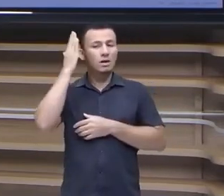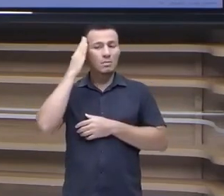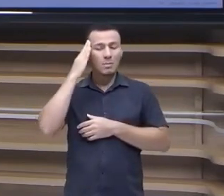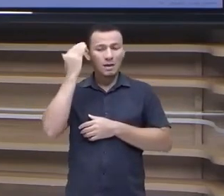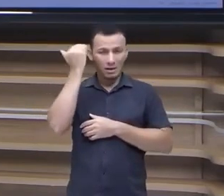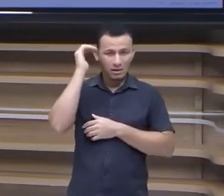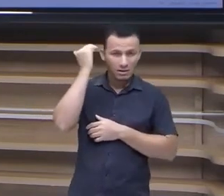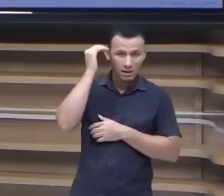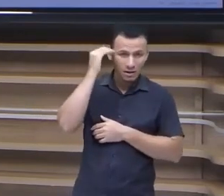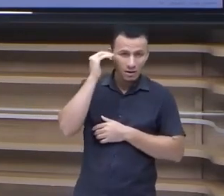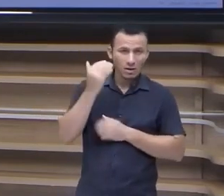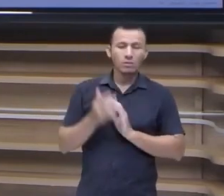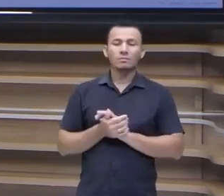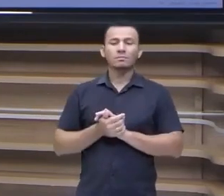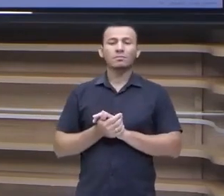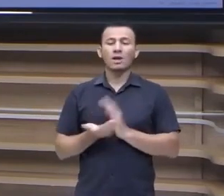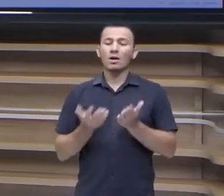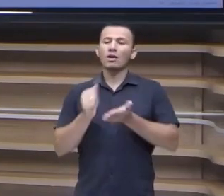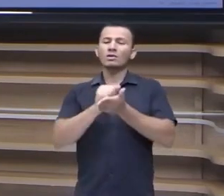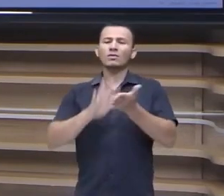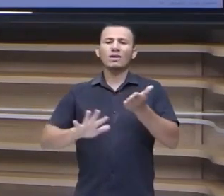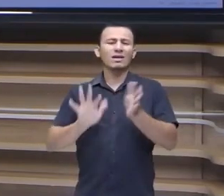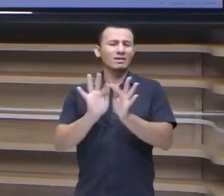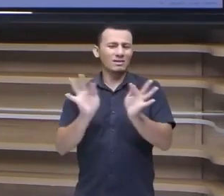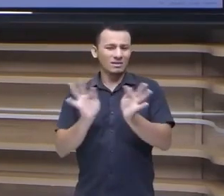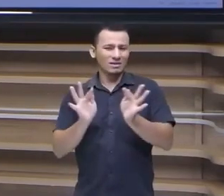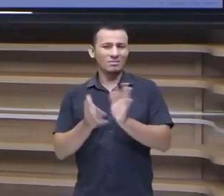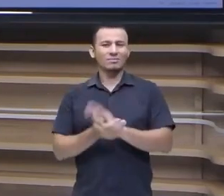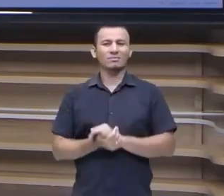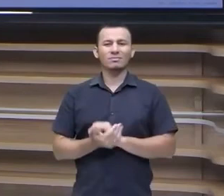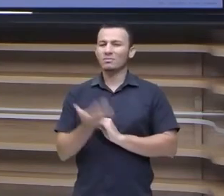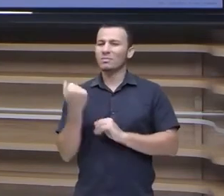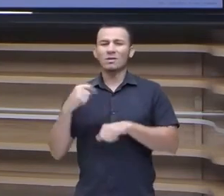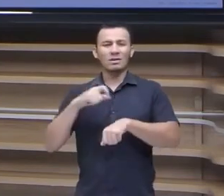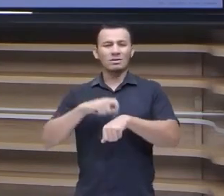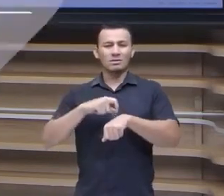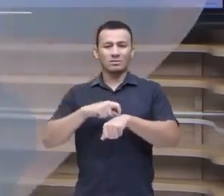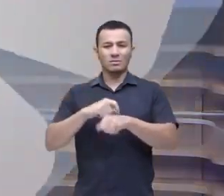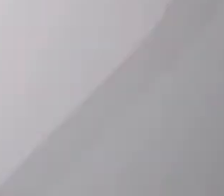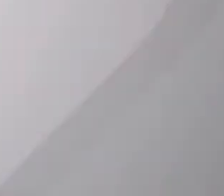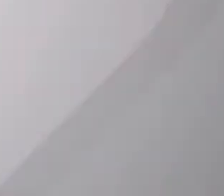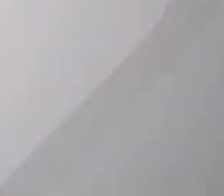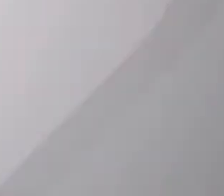a aula, vamos fazer uma atividadezinha. Vamos para o nosso exercitando.